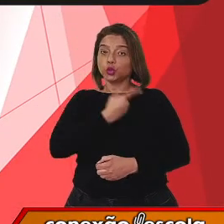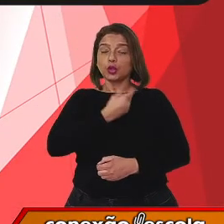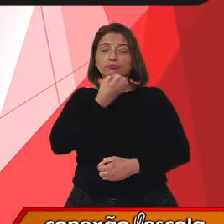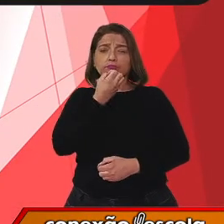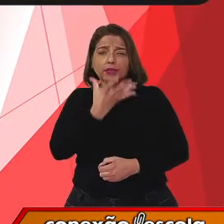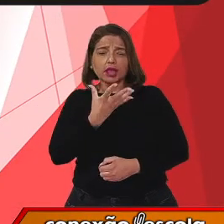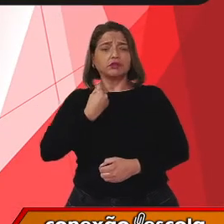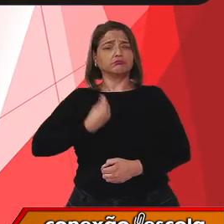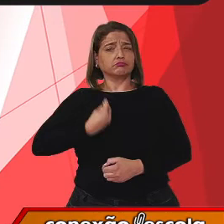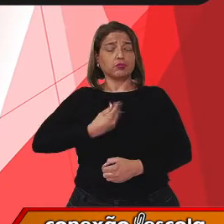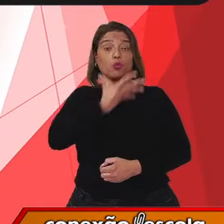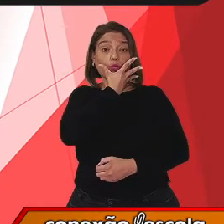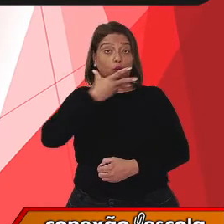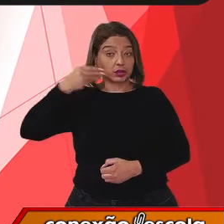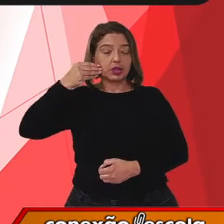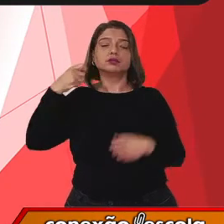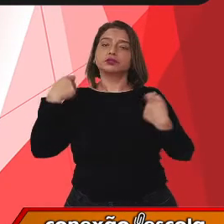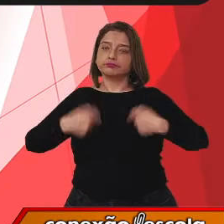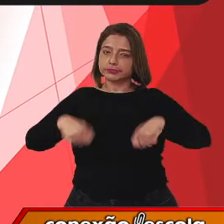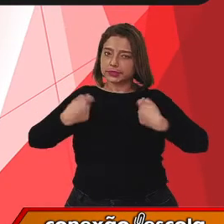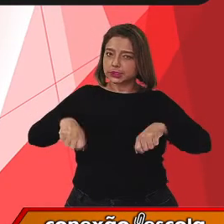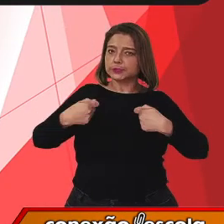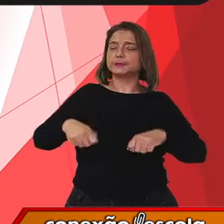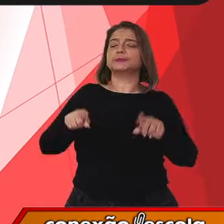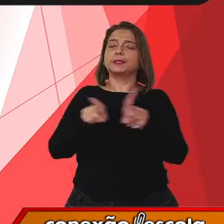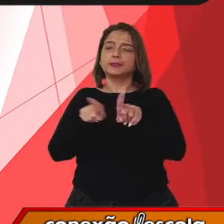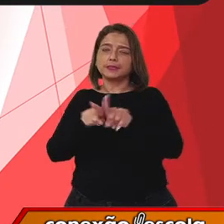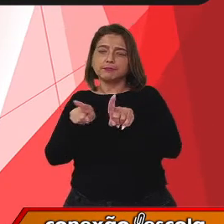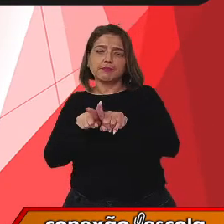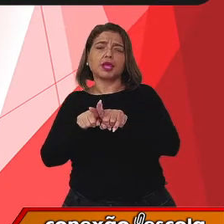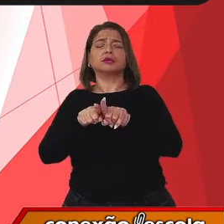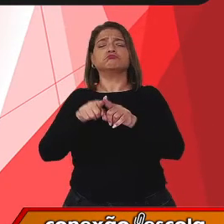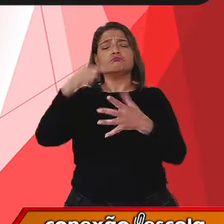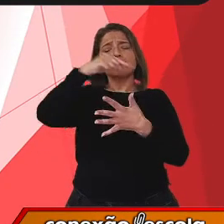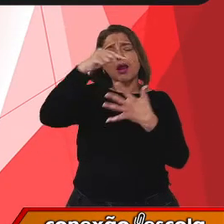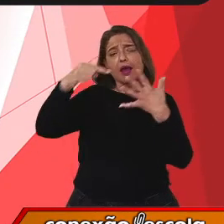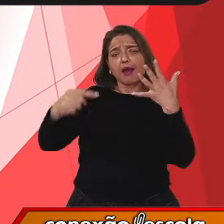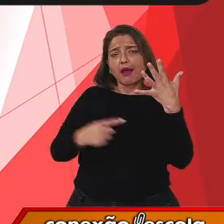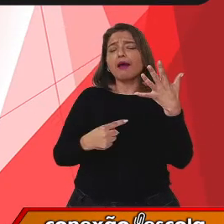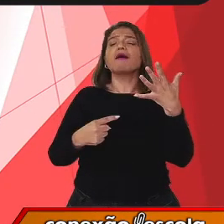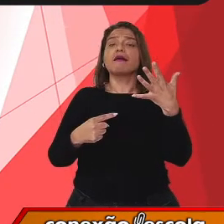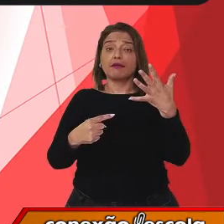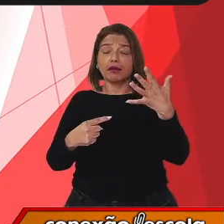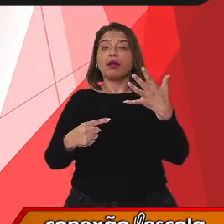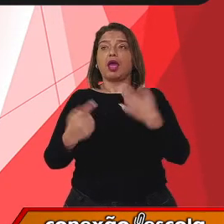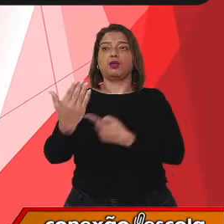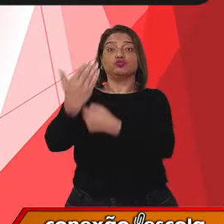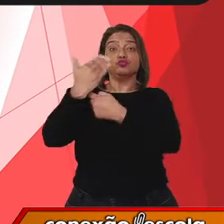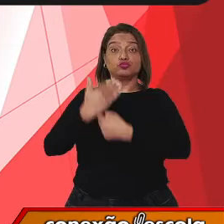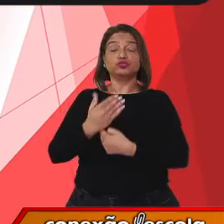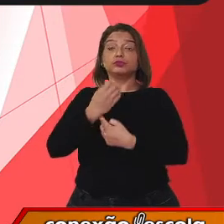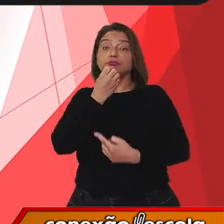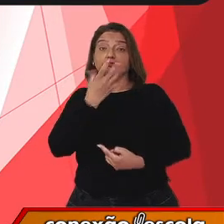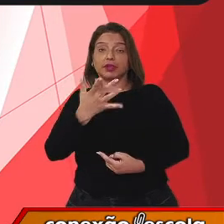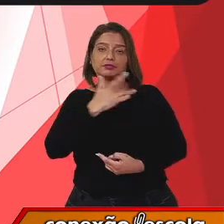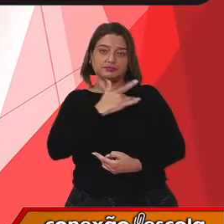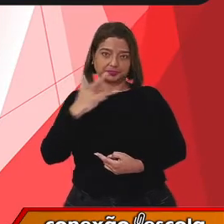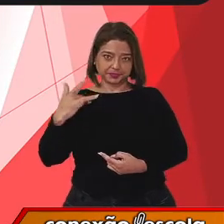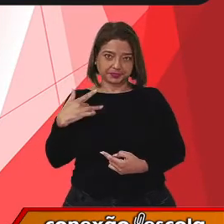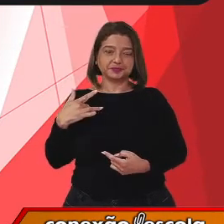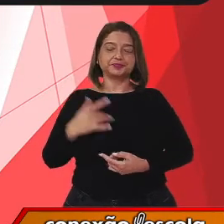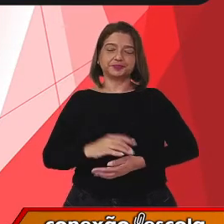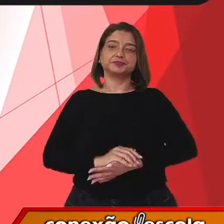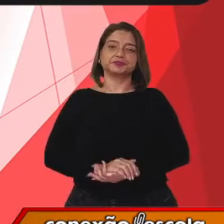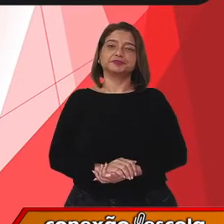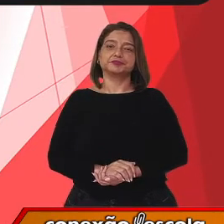né? Ter um estilo de vida saudável, nós precisamos estar bem em todos esses essas fases, né? Esses pontos da